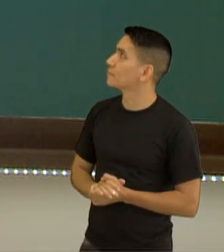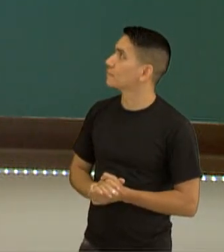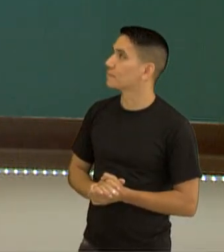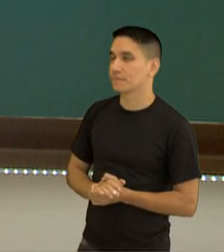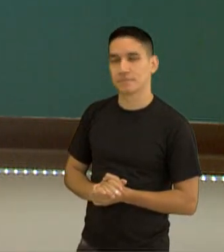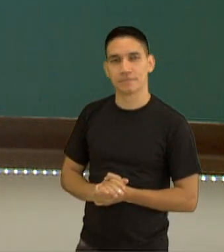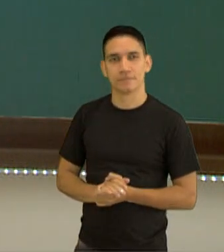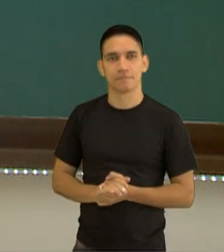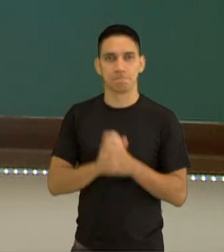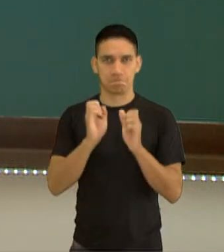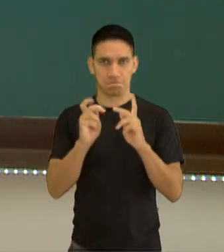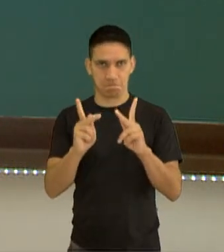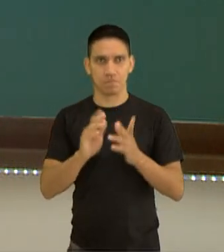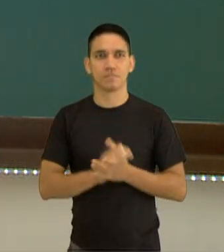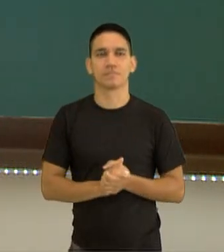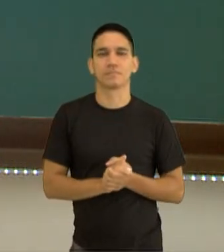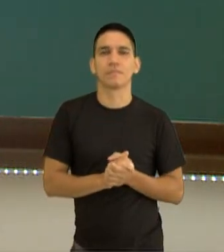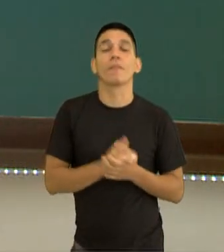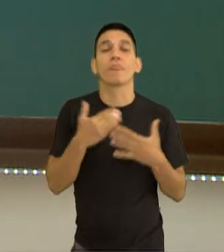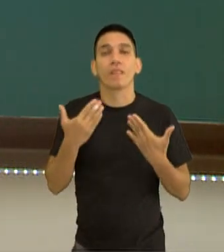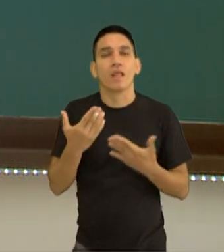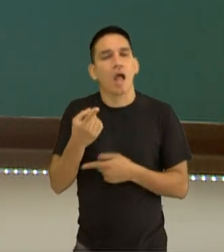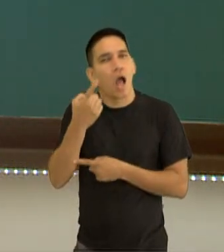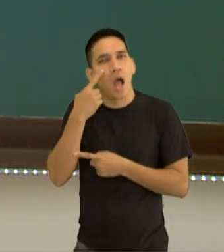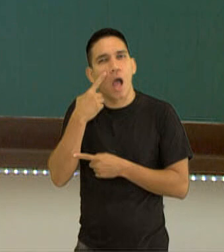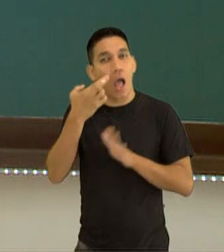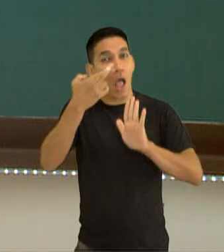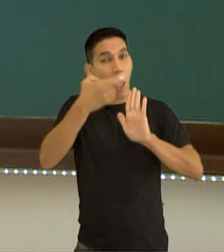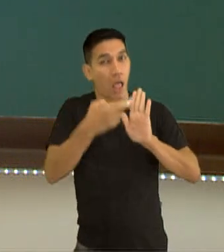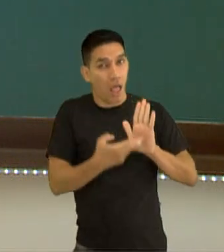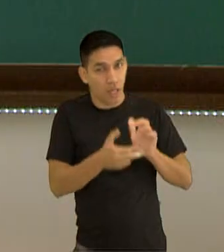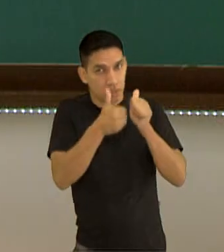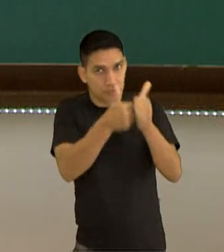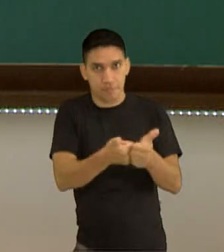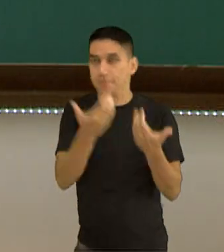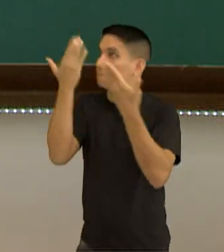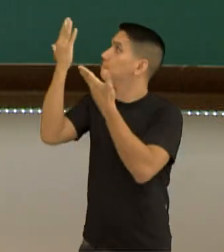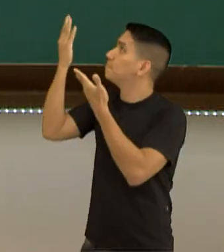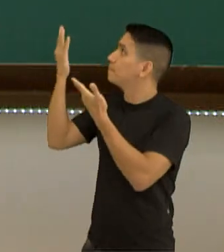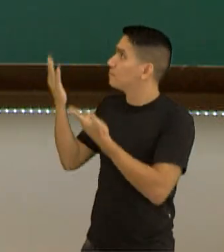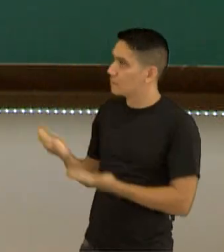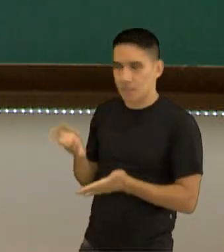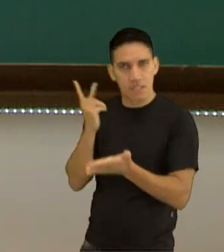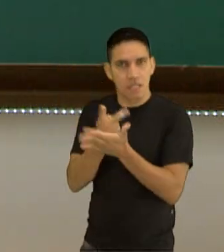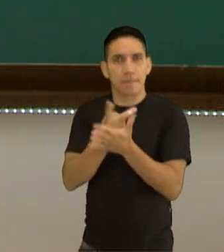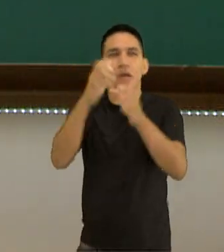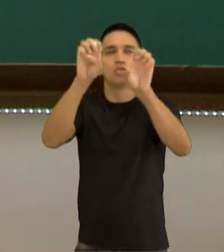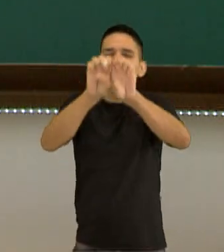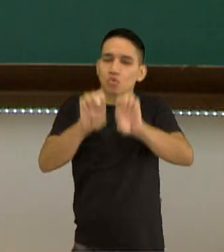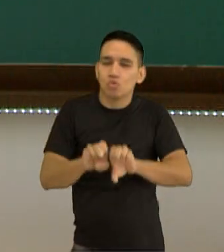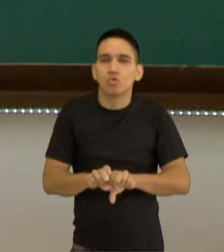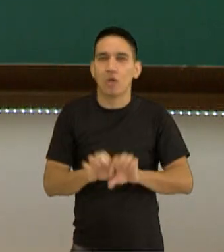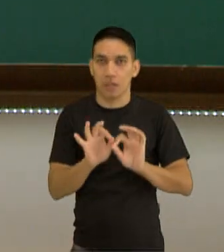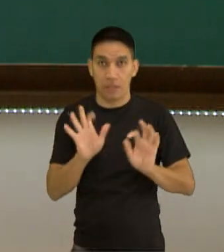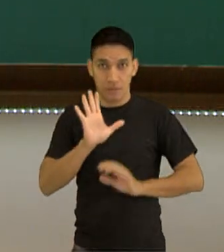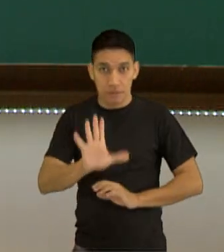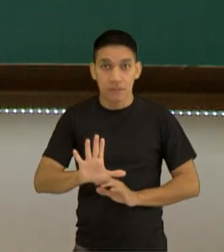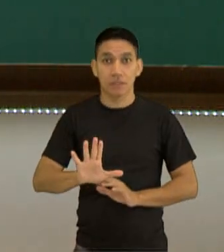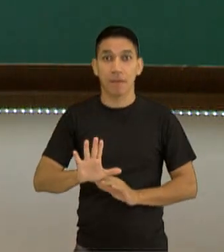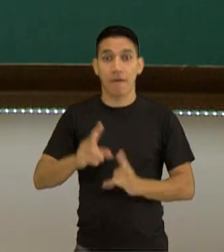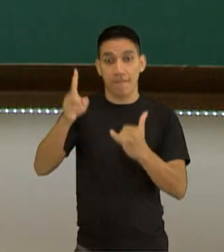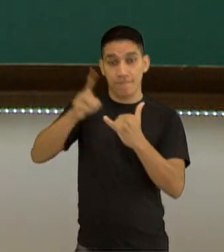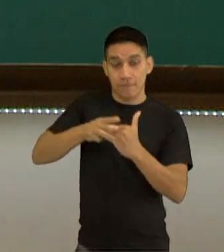lying, ok? Então observe que essas aqui são algumas regras, mas sempre na estrutura base. Verbo to be no